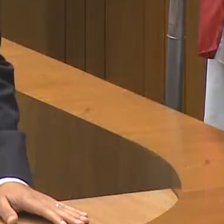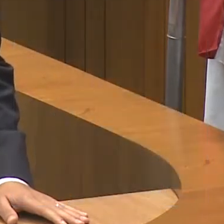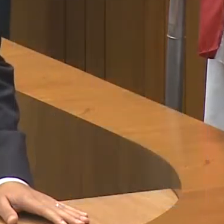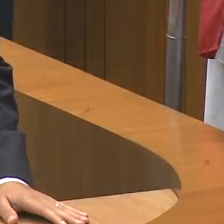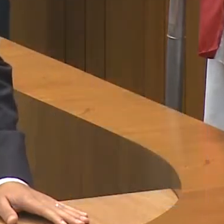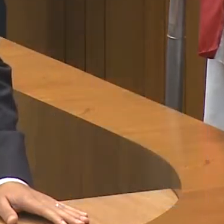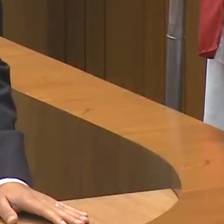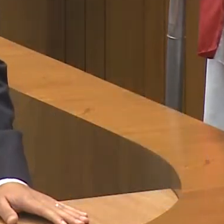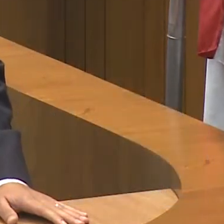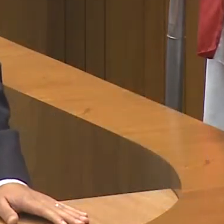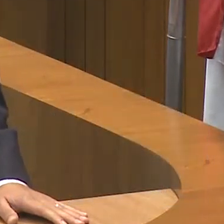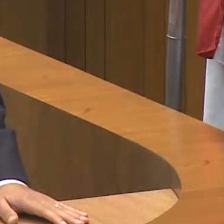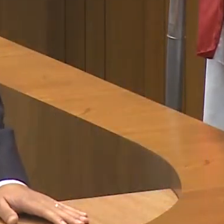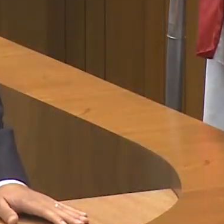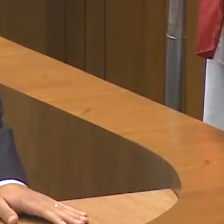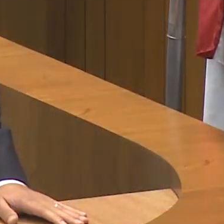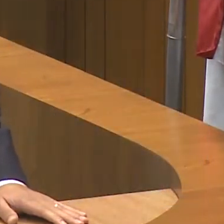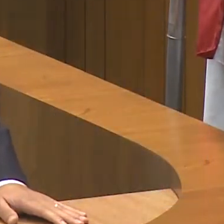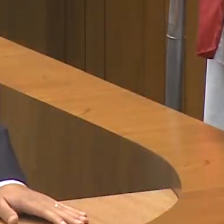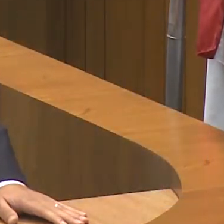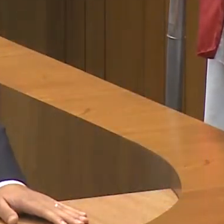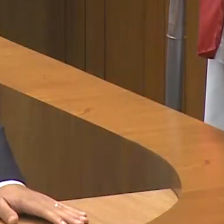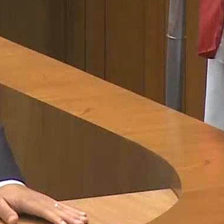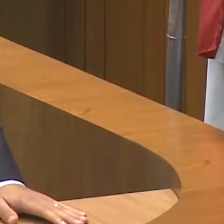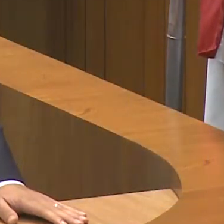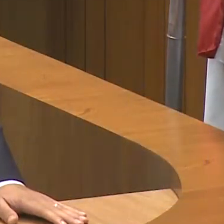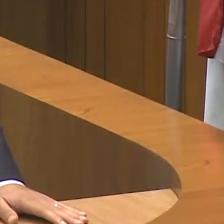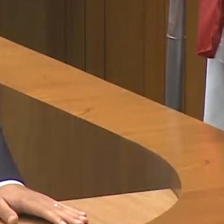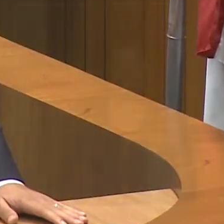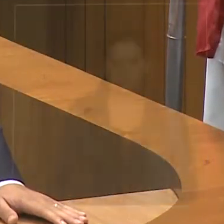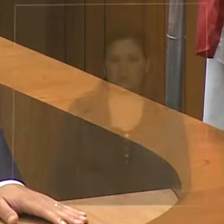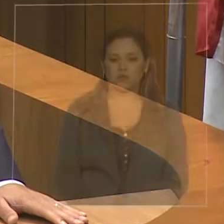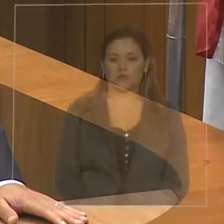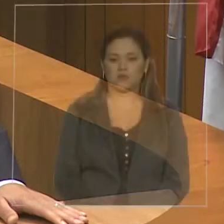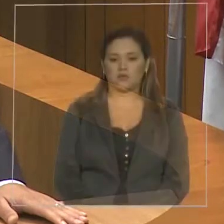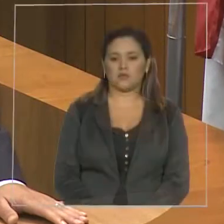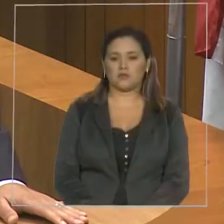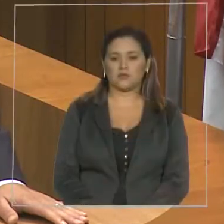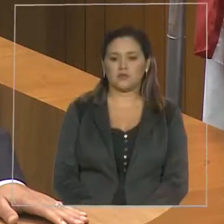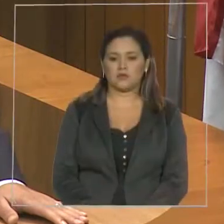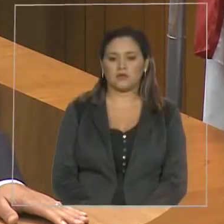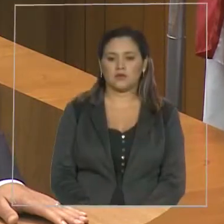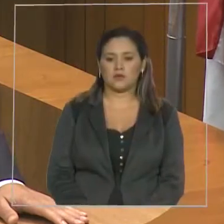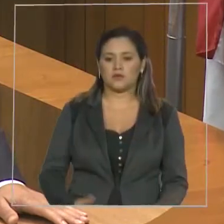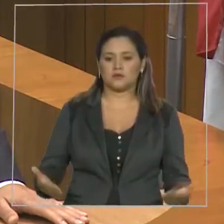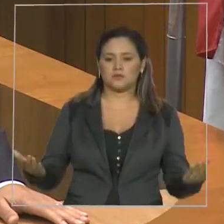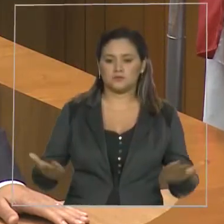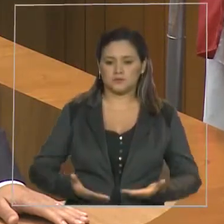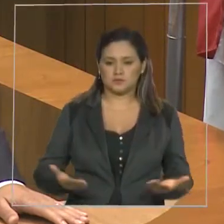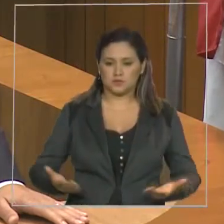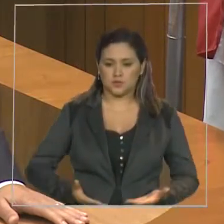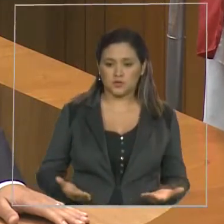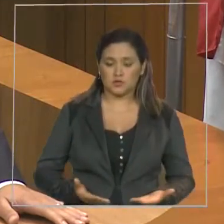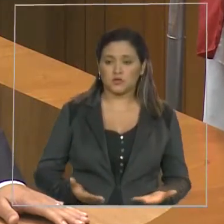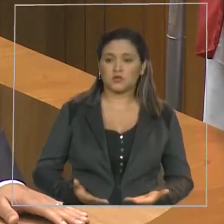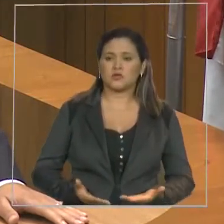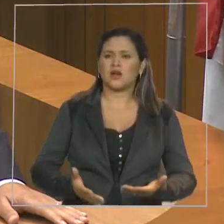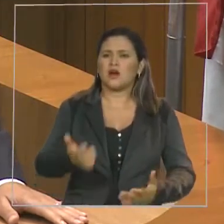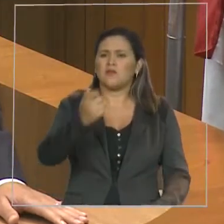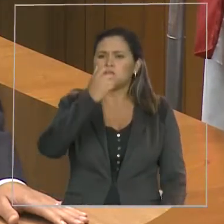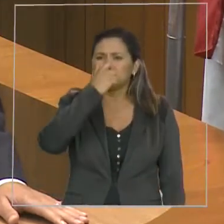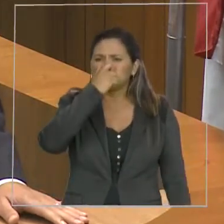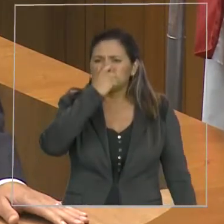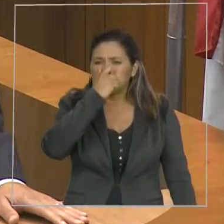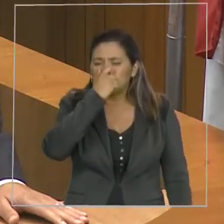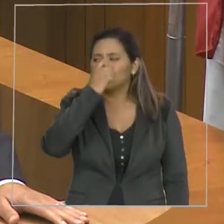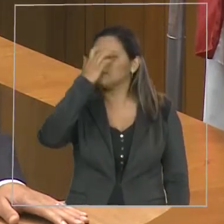lotada de pessoas do movimento em luta em defesa das pessoas com deficiência para não deixar isso acontecer. No